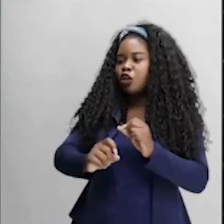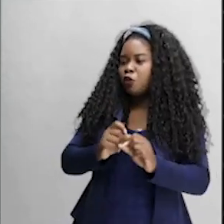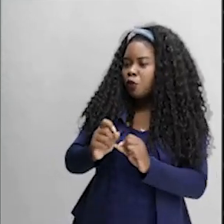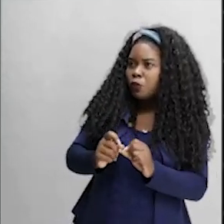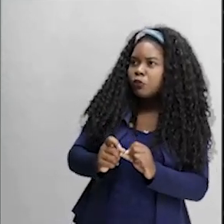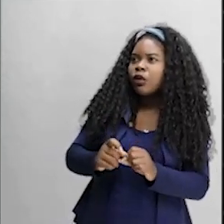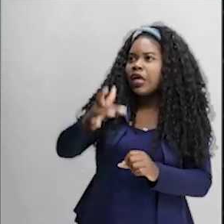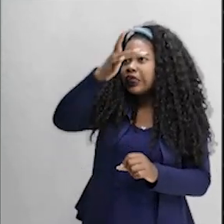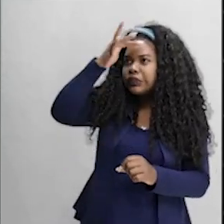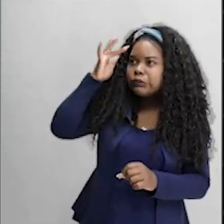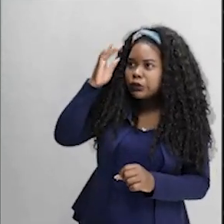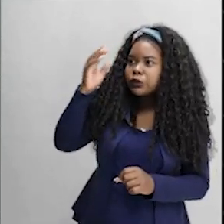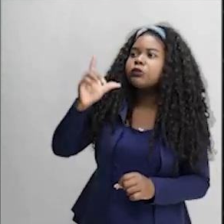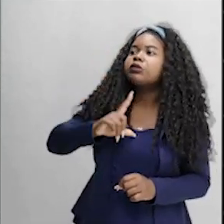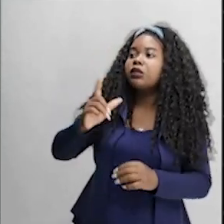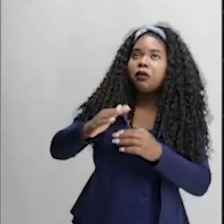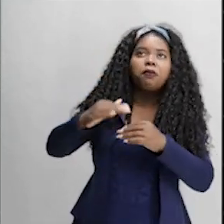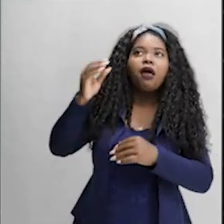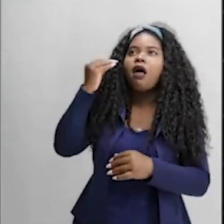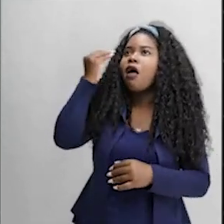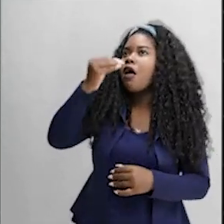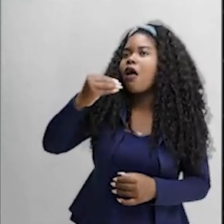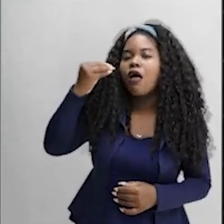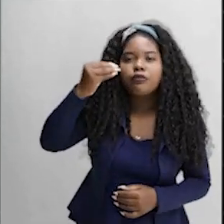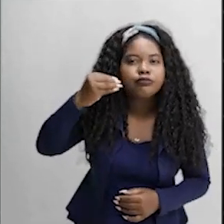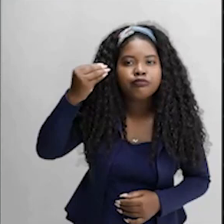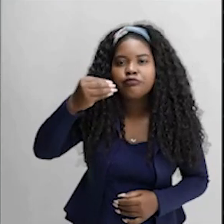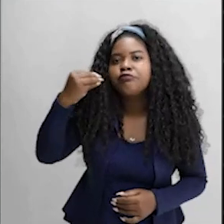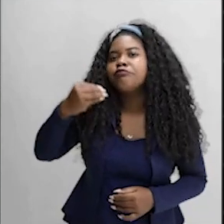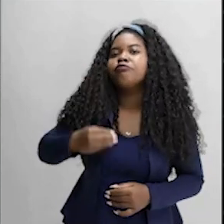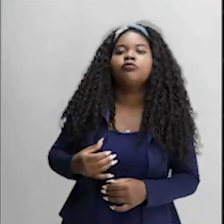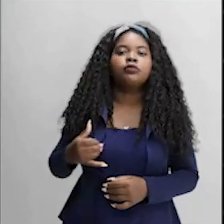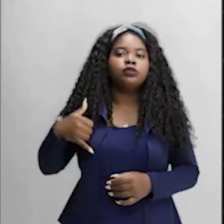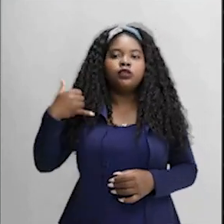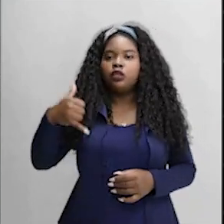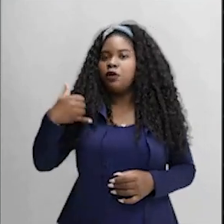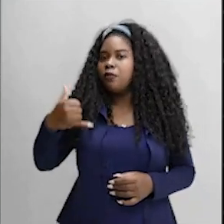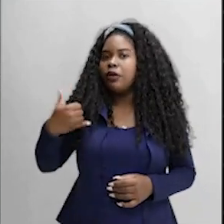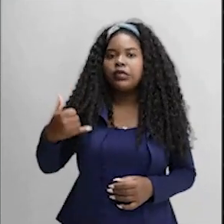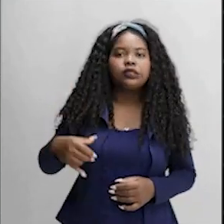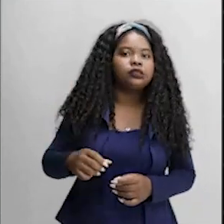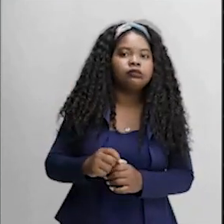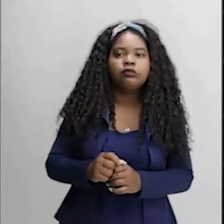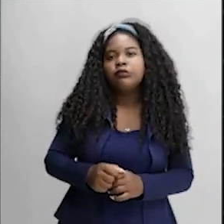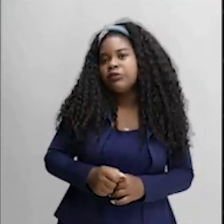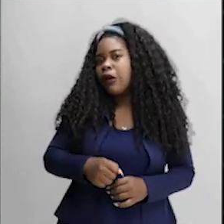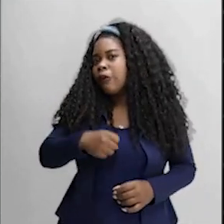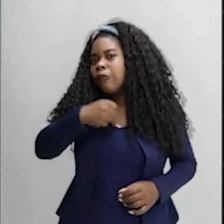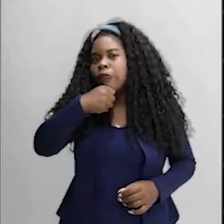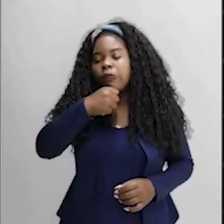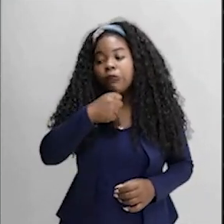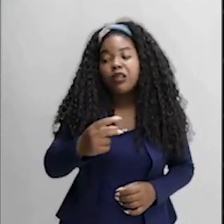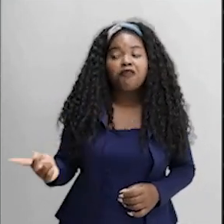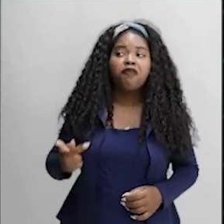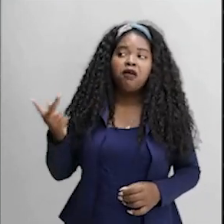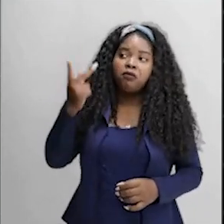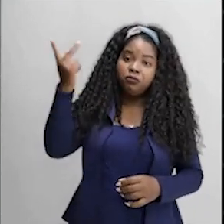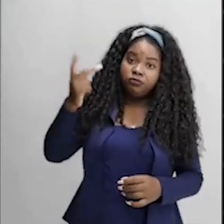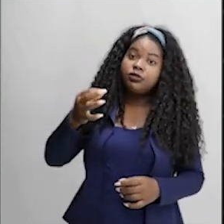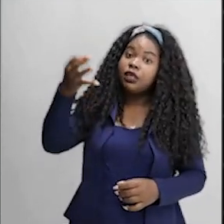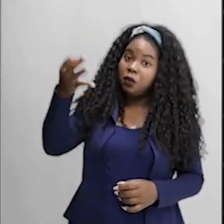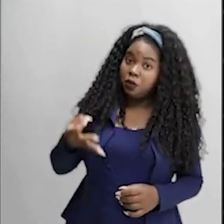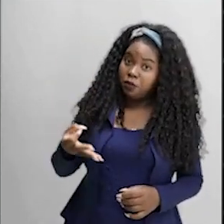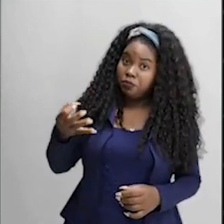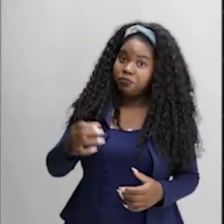mais experiência, que têm uma idade mais avançada, certo? E que valorizam muito elas, o que é o